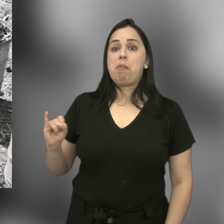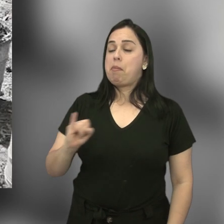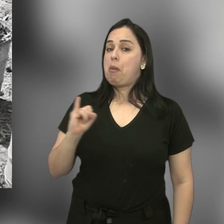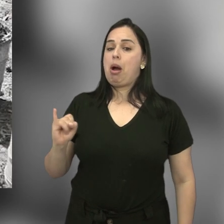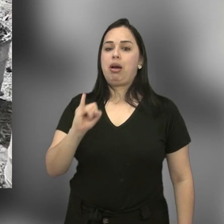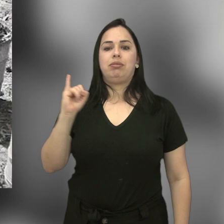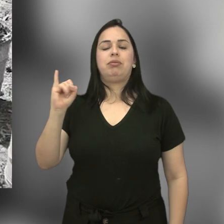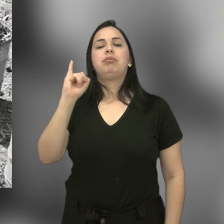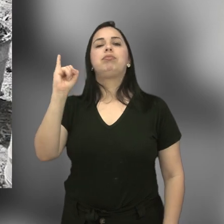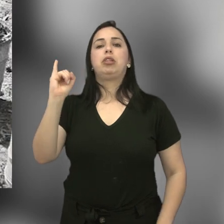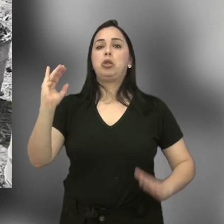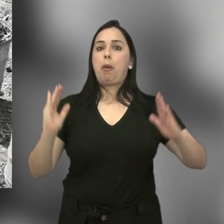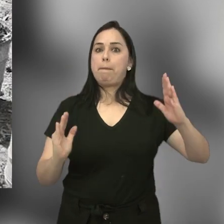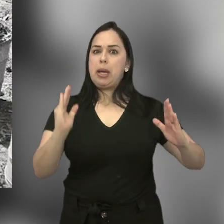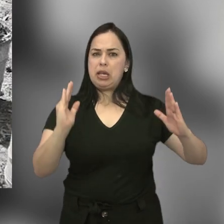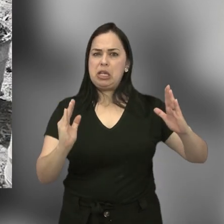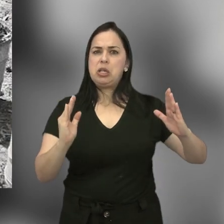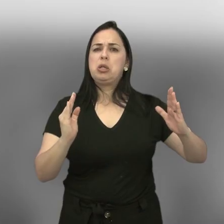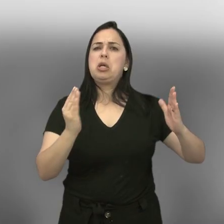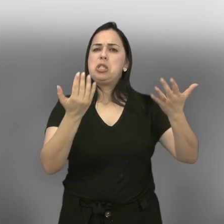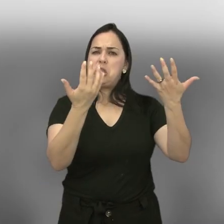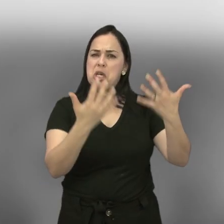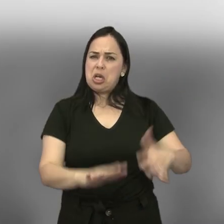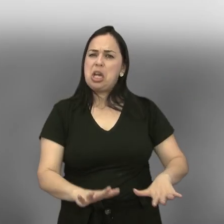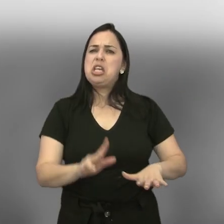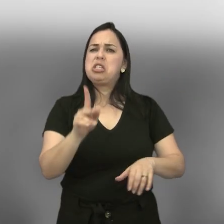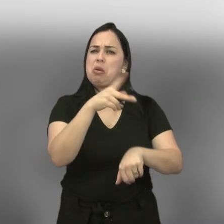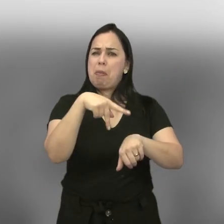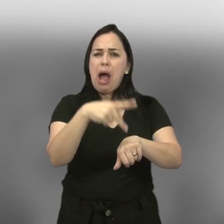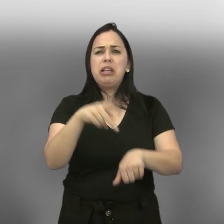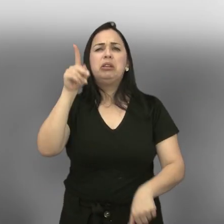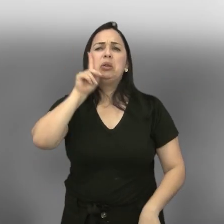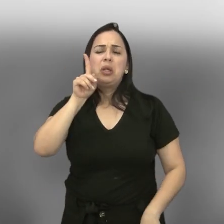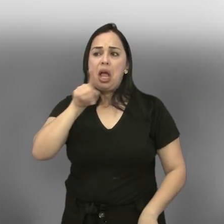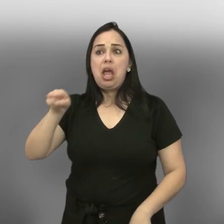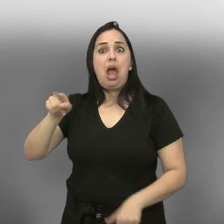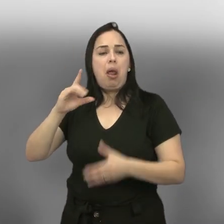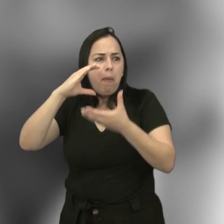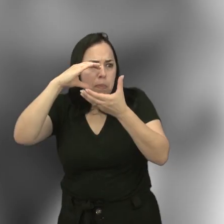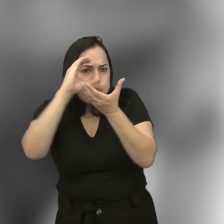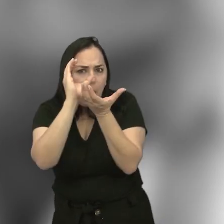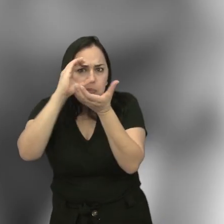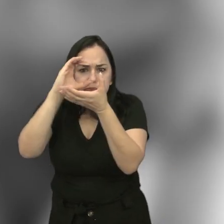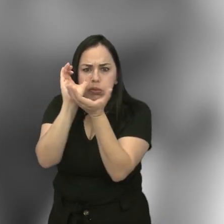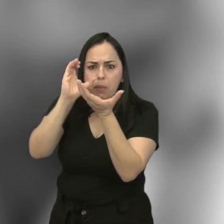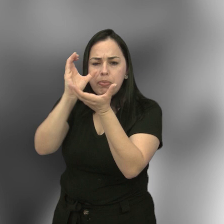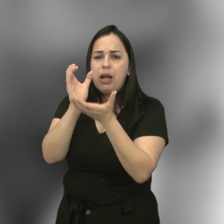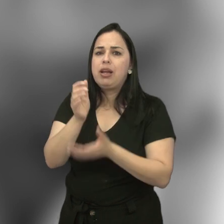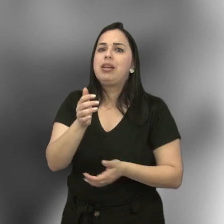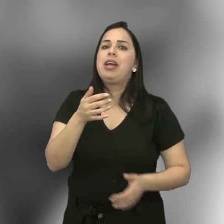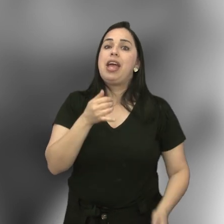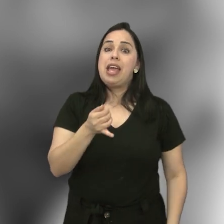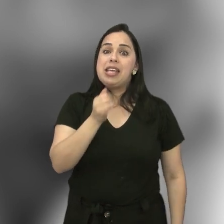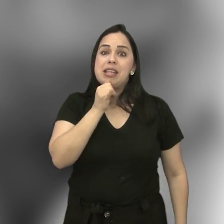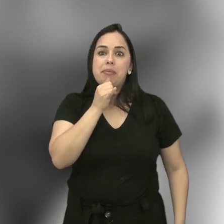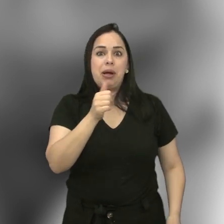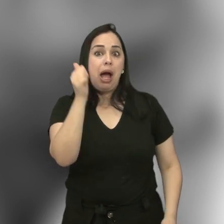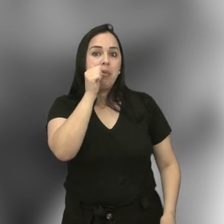voz crítica ao período da Grande Depressão, vivida nos Estados Unidos. Como podemos ver com A Mãe Migrante, uma das